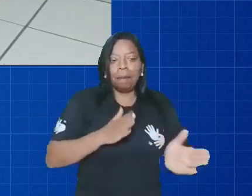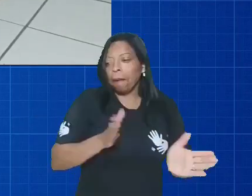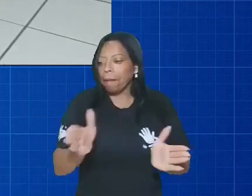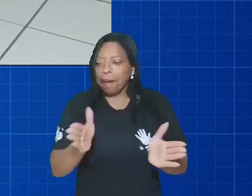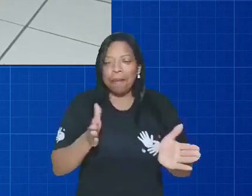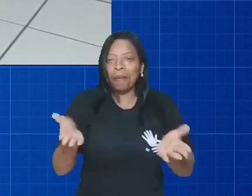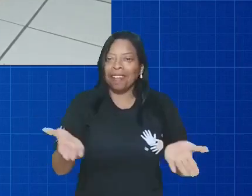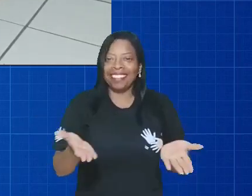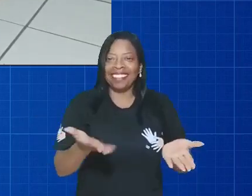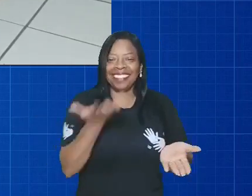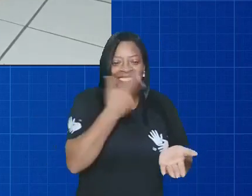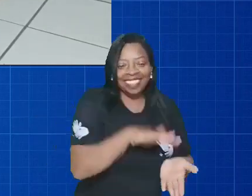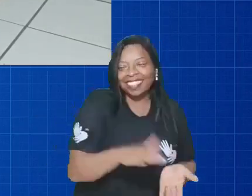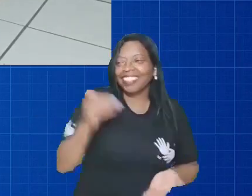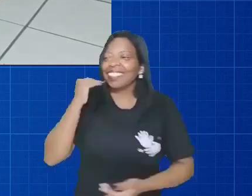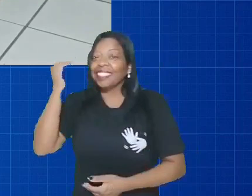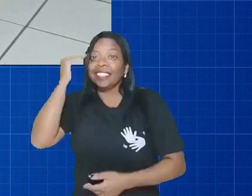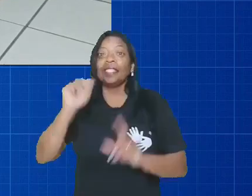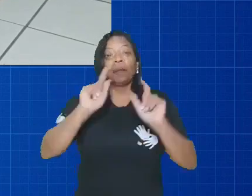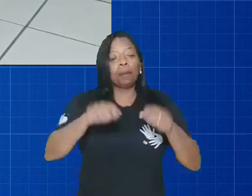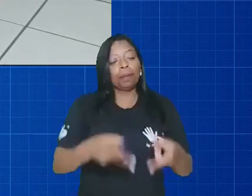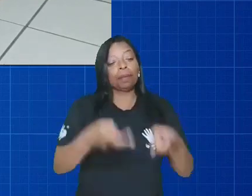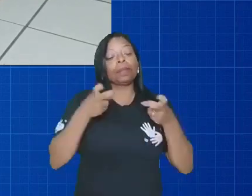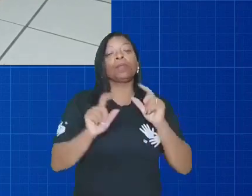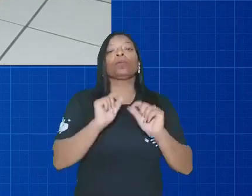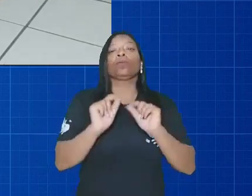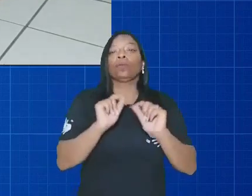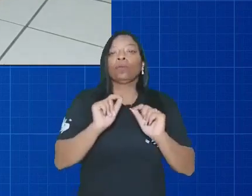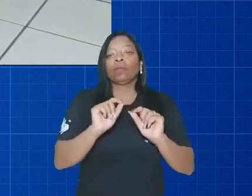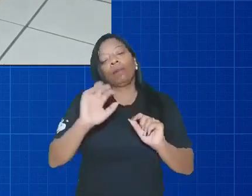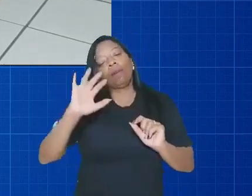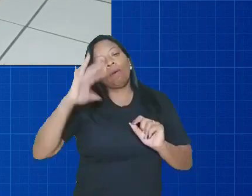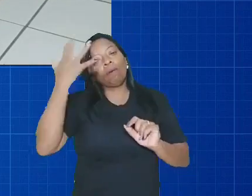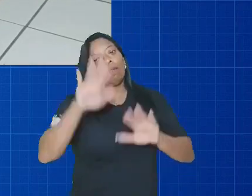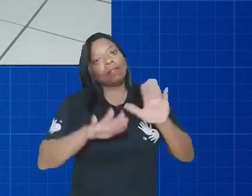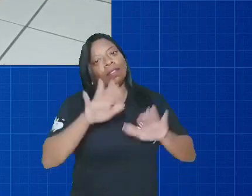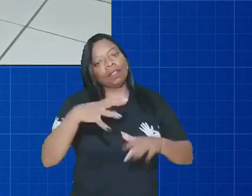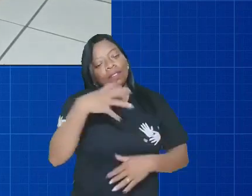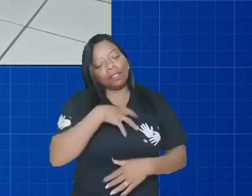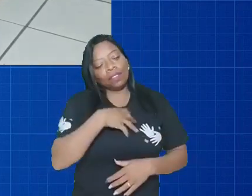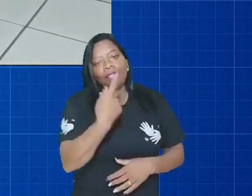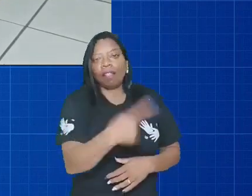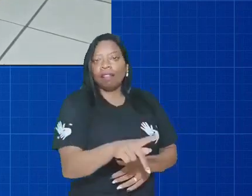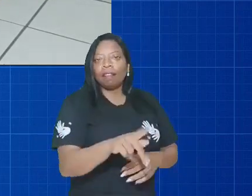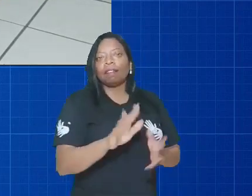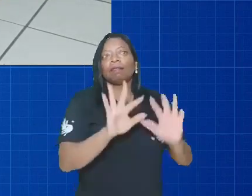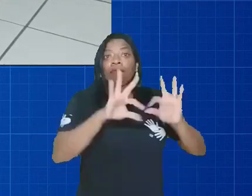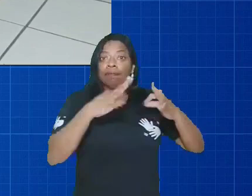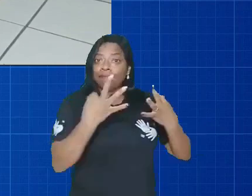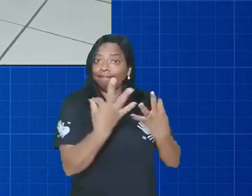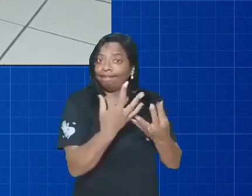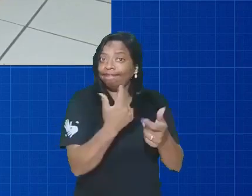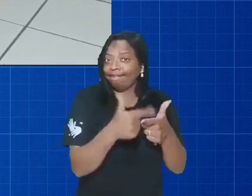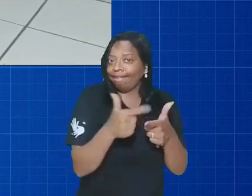essa adolescência. E a gente pode perceber que alguma coisa está acontecendo naquele contexto da